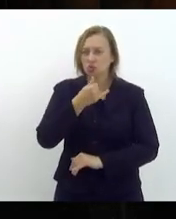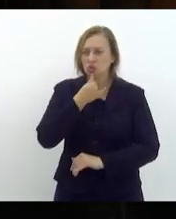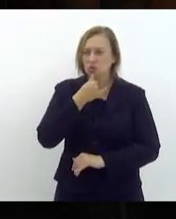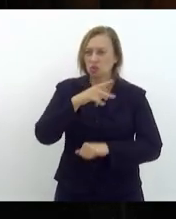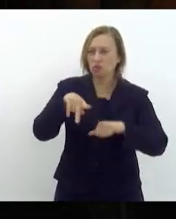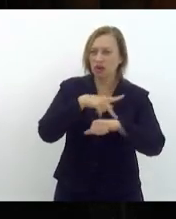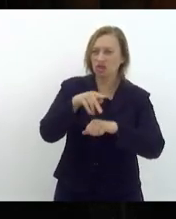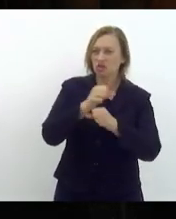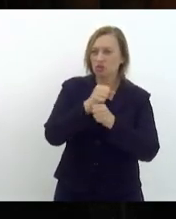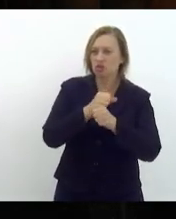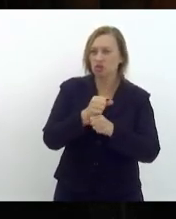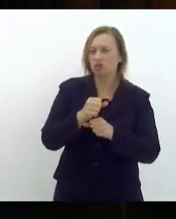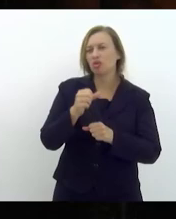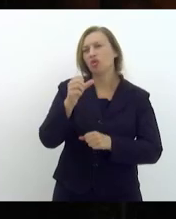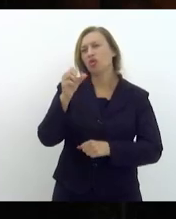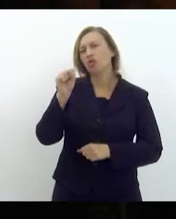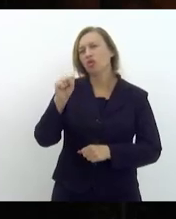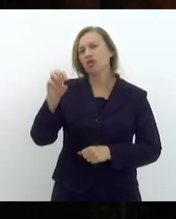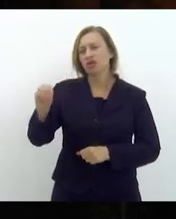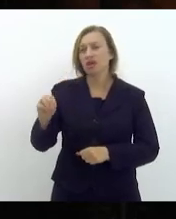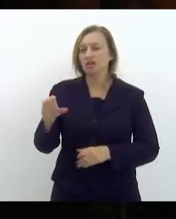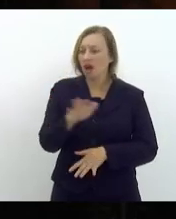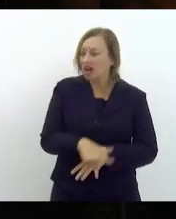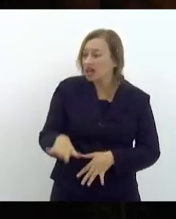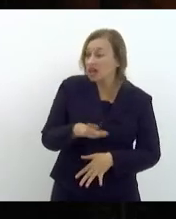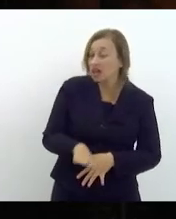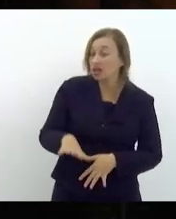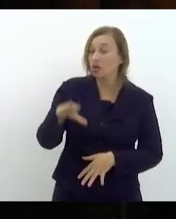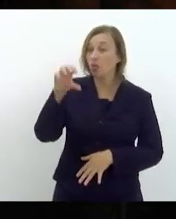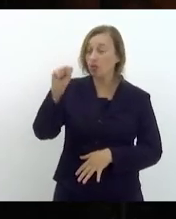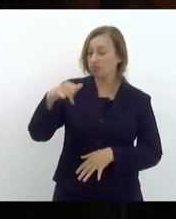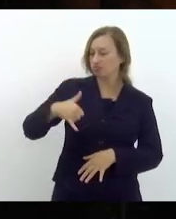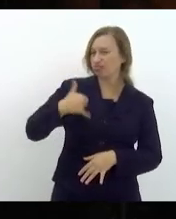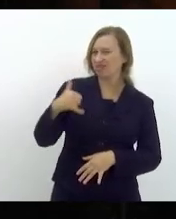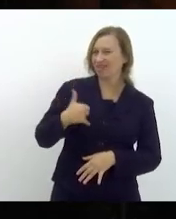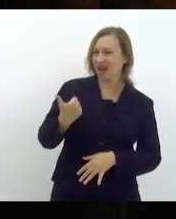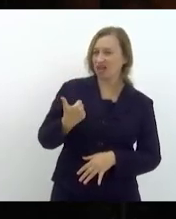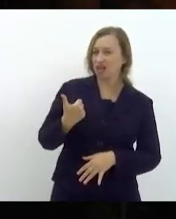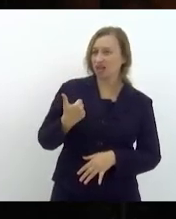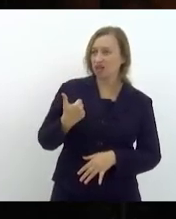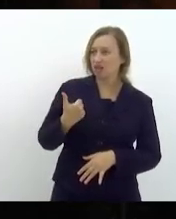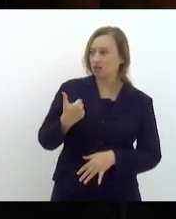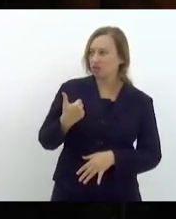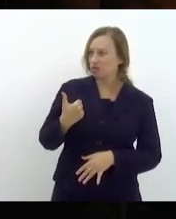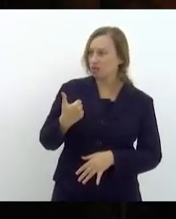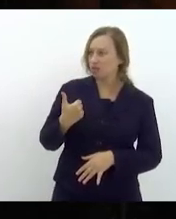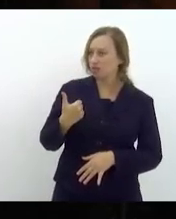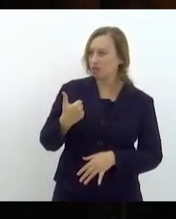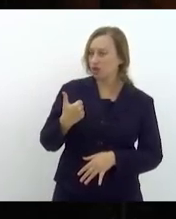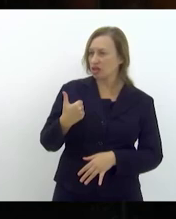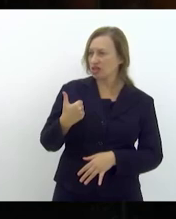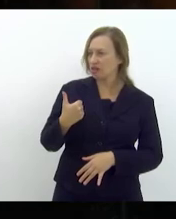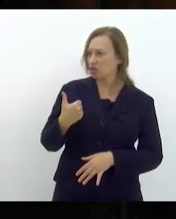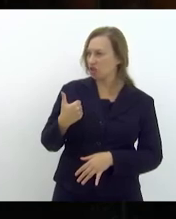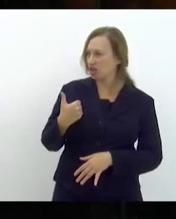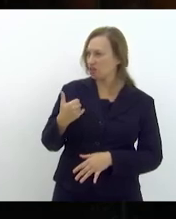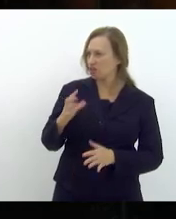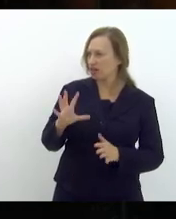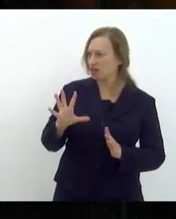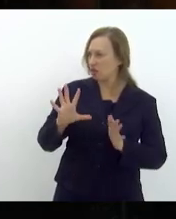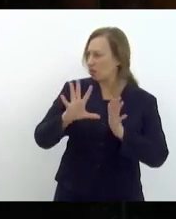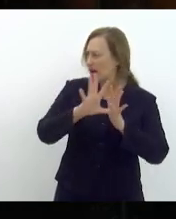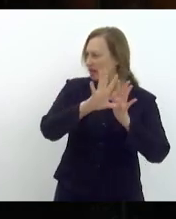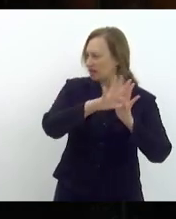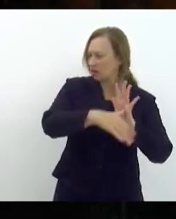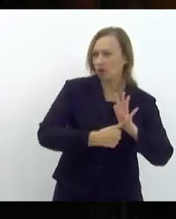80 a criança de apenas 8 anos foi raptada estuprada e